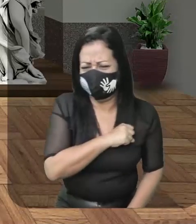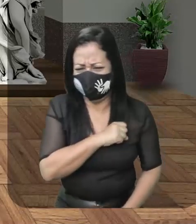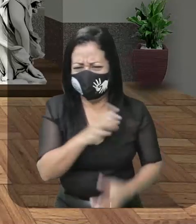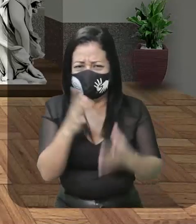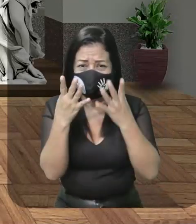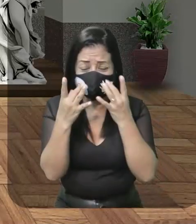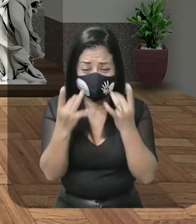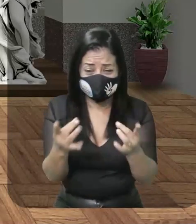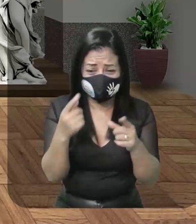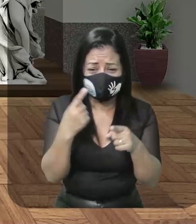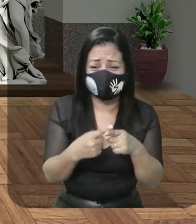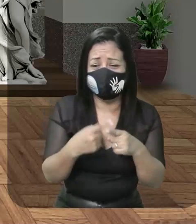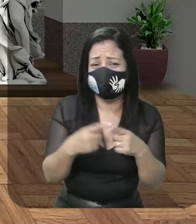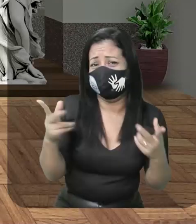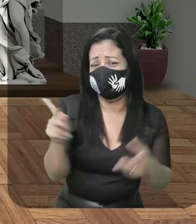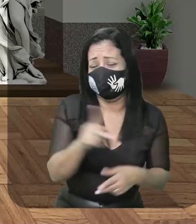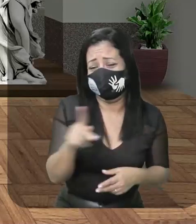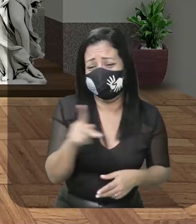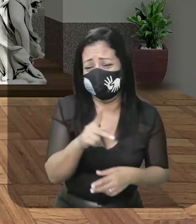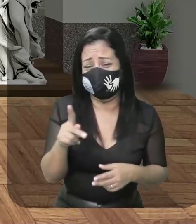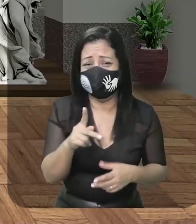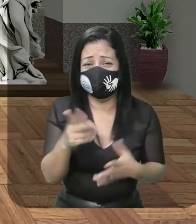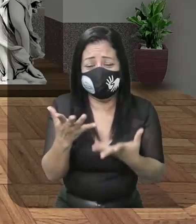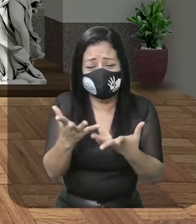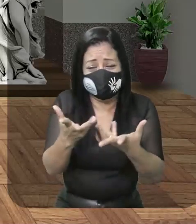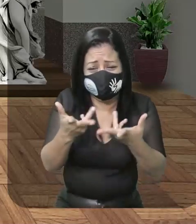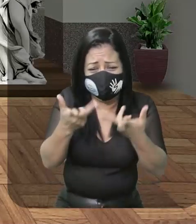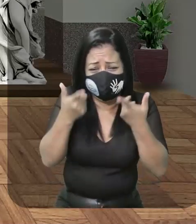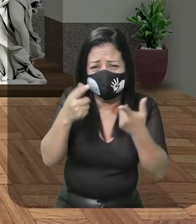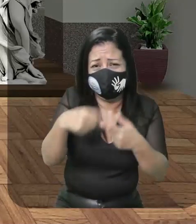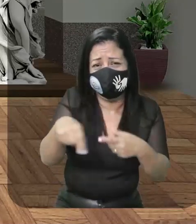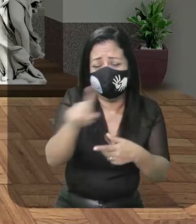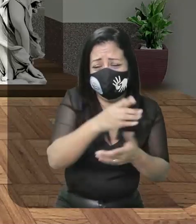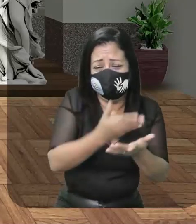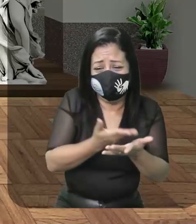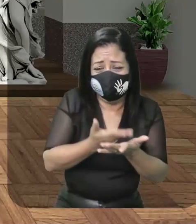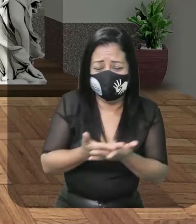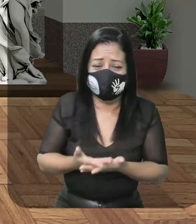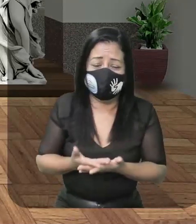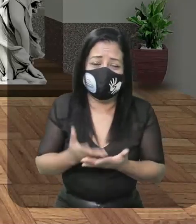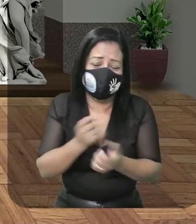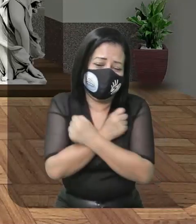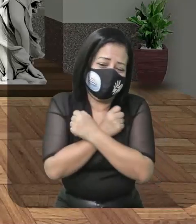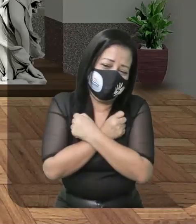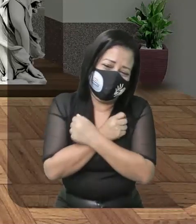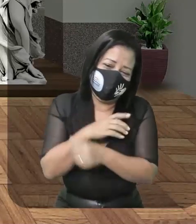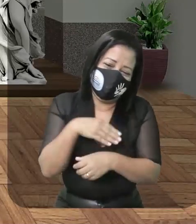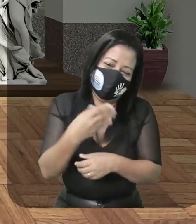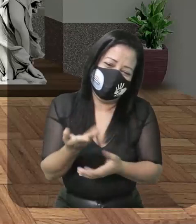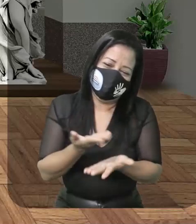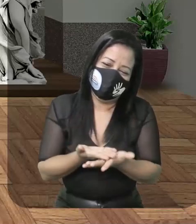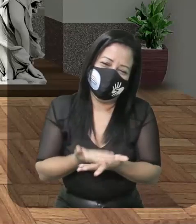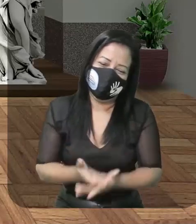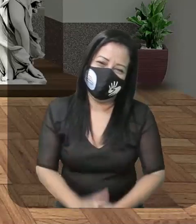Ludmar, ele vem encantar vocês com essa aula maravilhosa. Grande abraço, até a próxima aula.